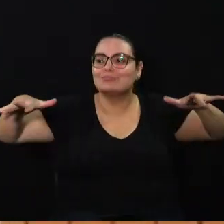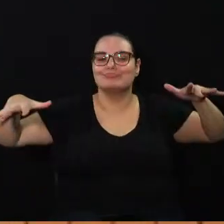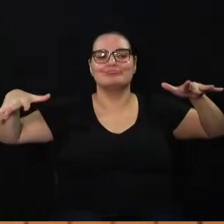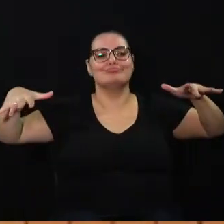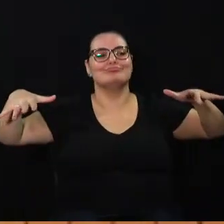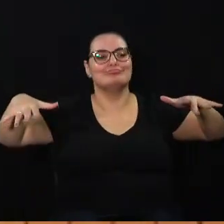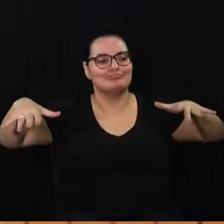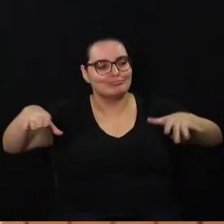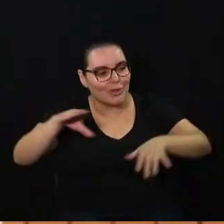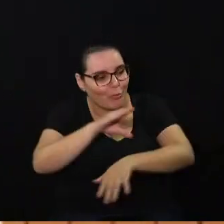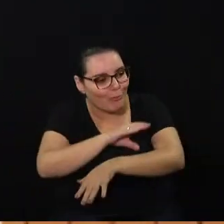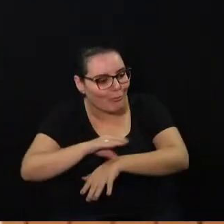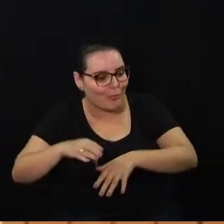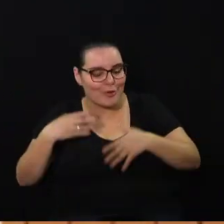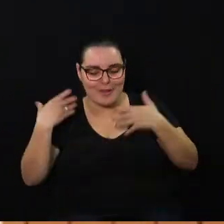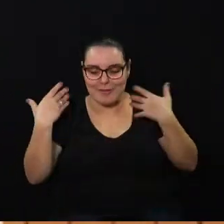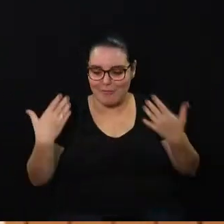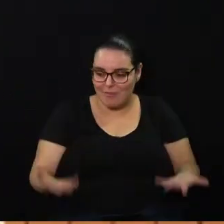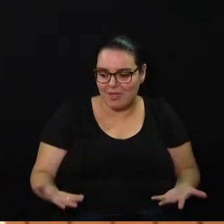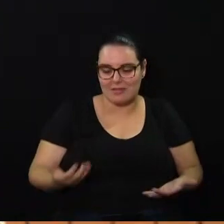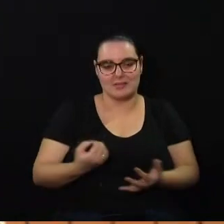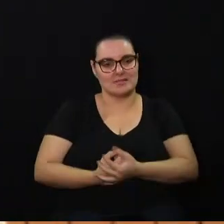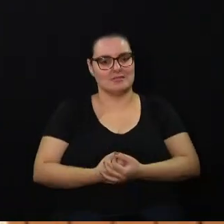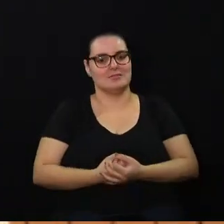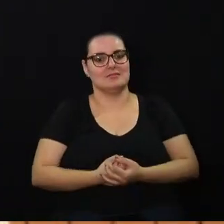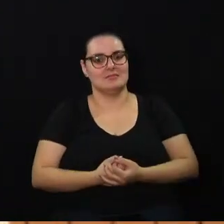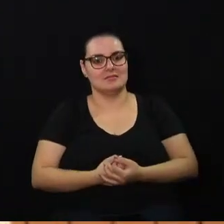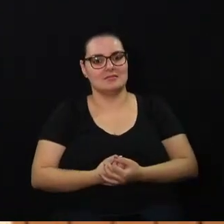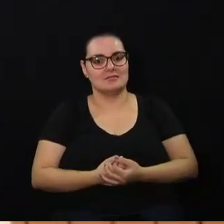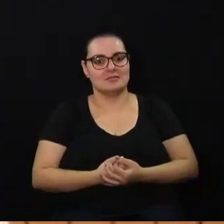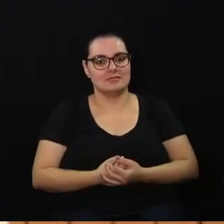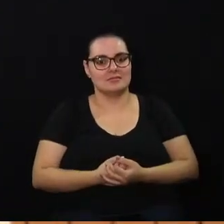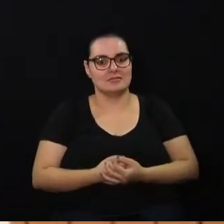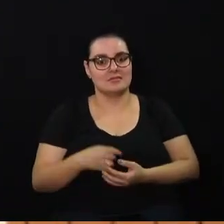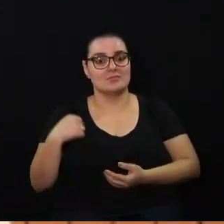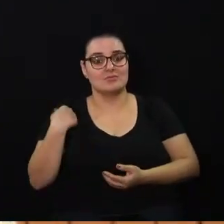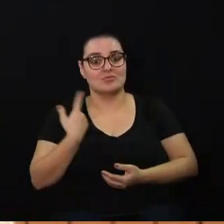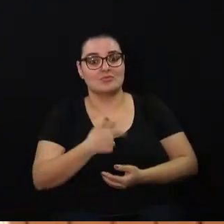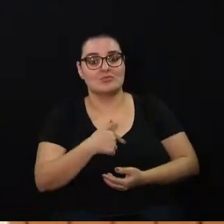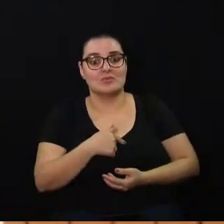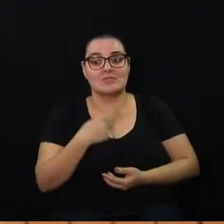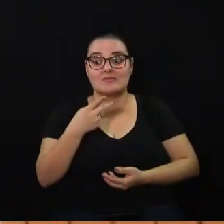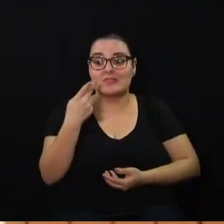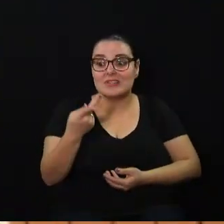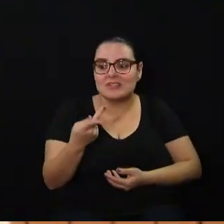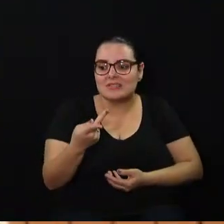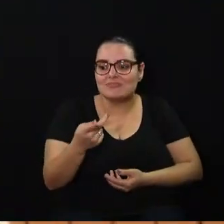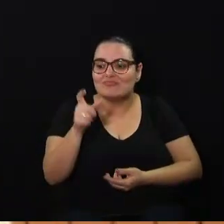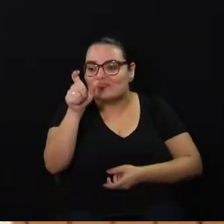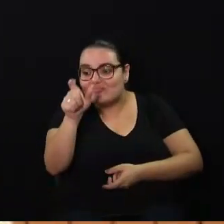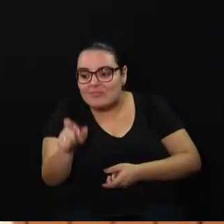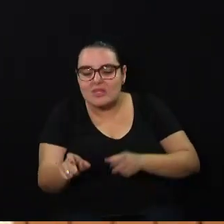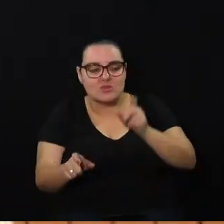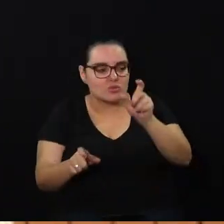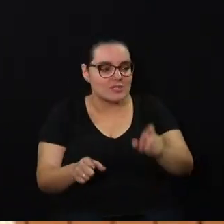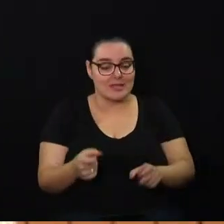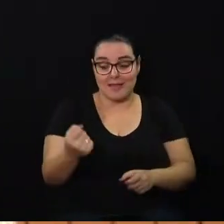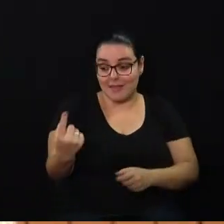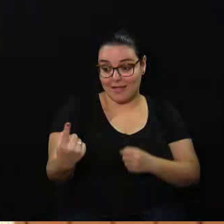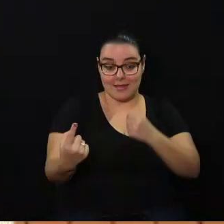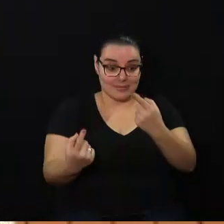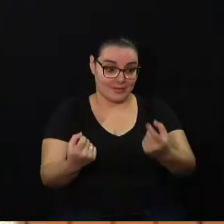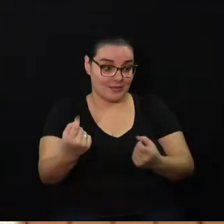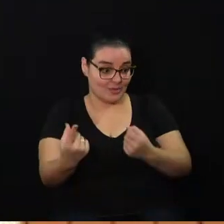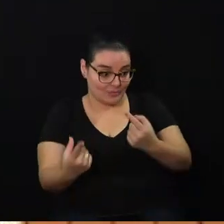comportamentos e principalmente estamos falando de sujeito né de indivíduos cada um com a sua individualidade